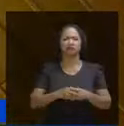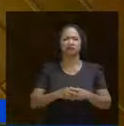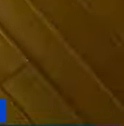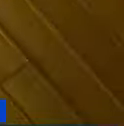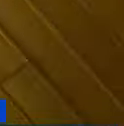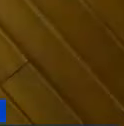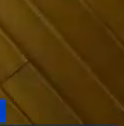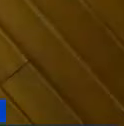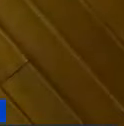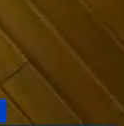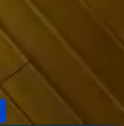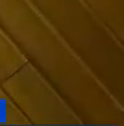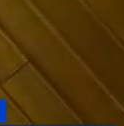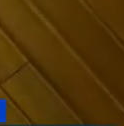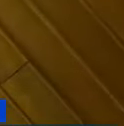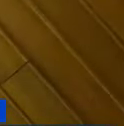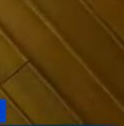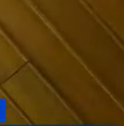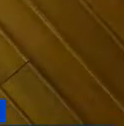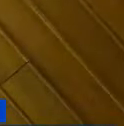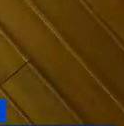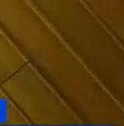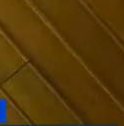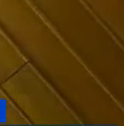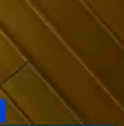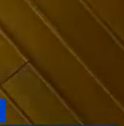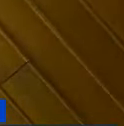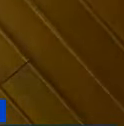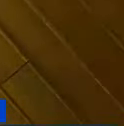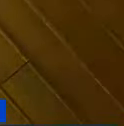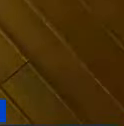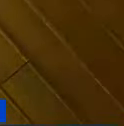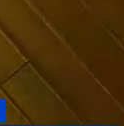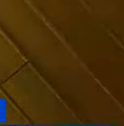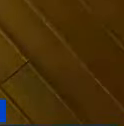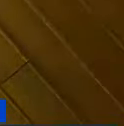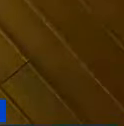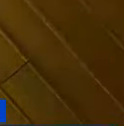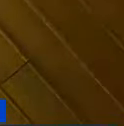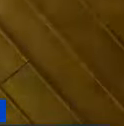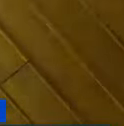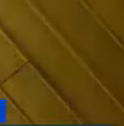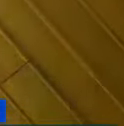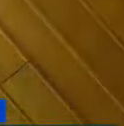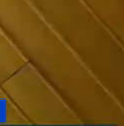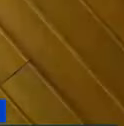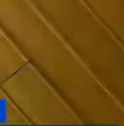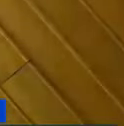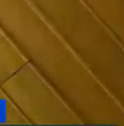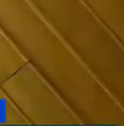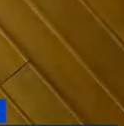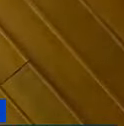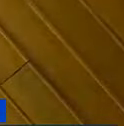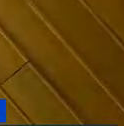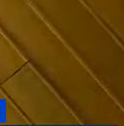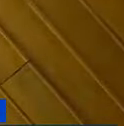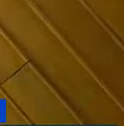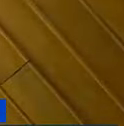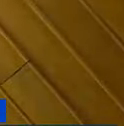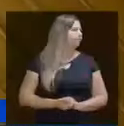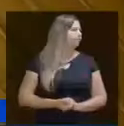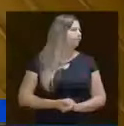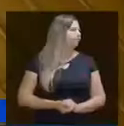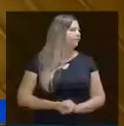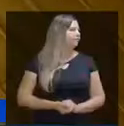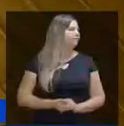em prestação de contas ou sanções aplicadas pelo tribunal, pela corte eleitoral. Ela